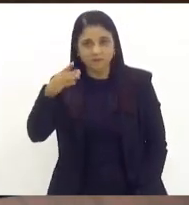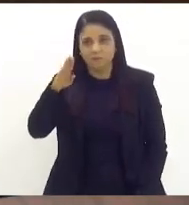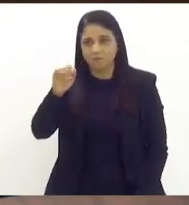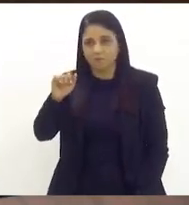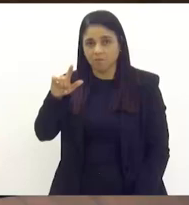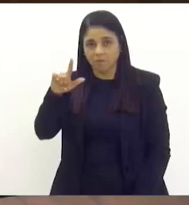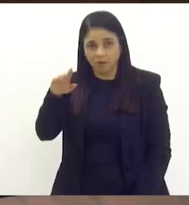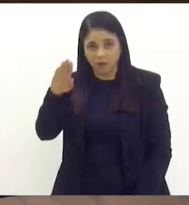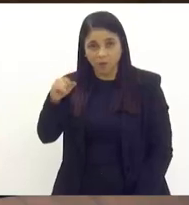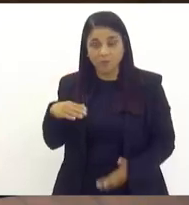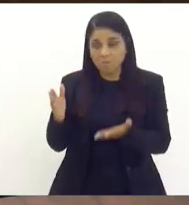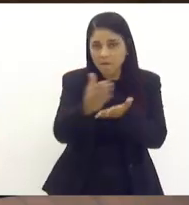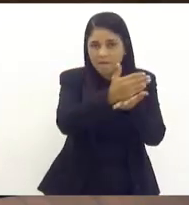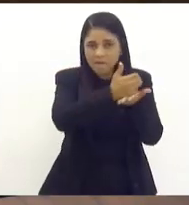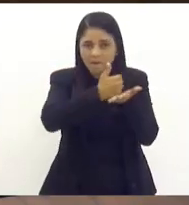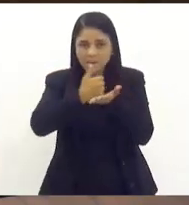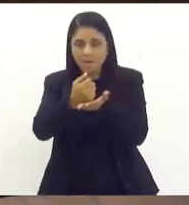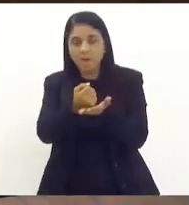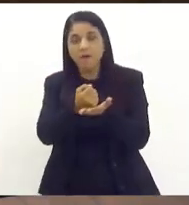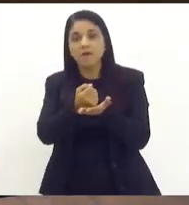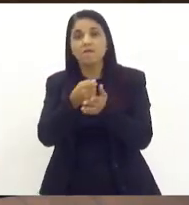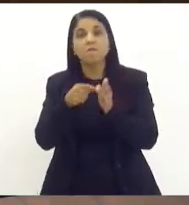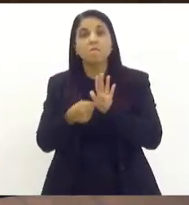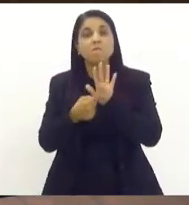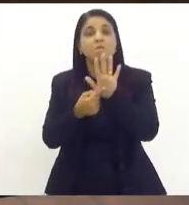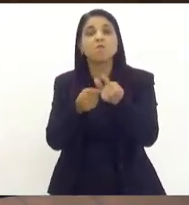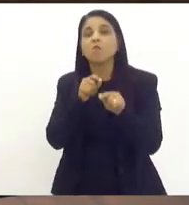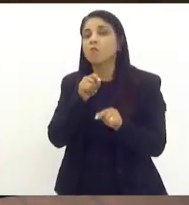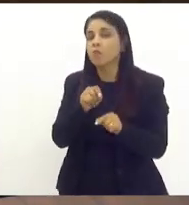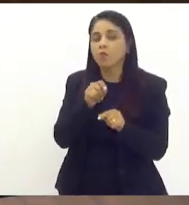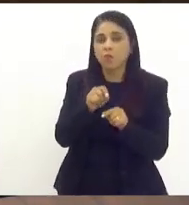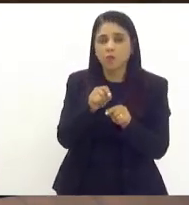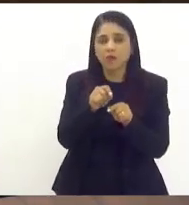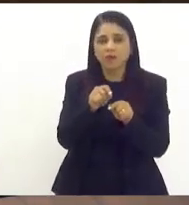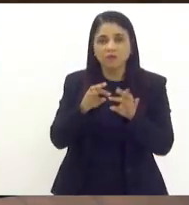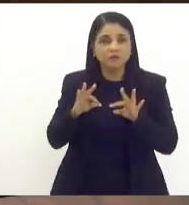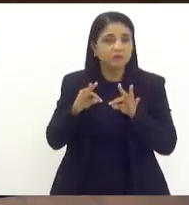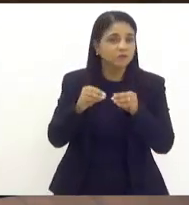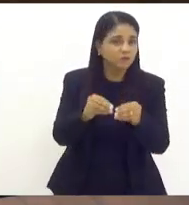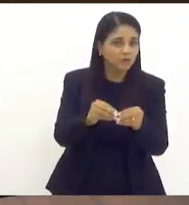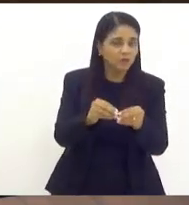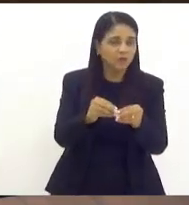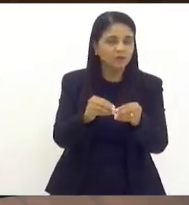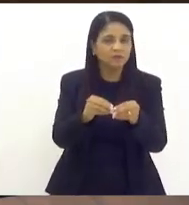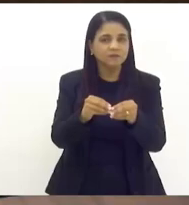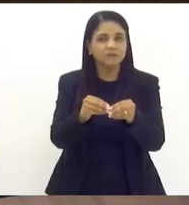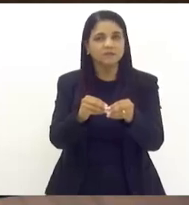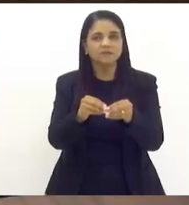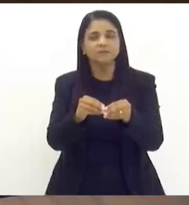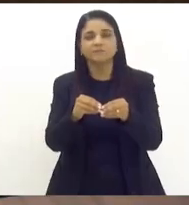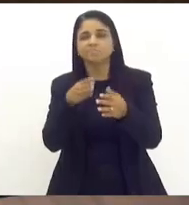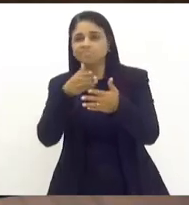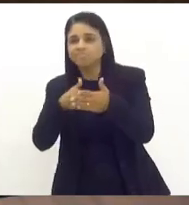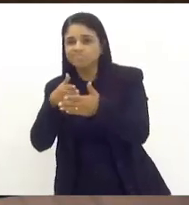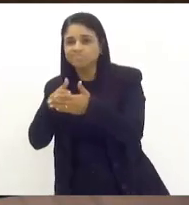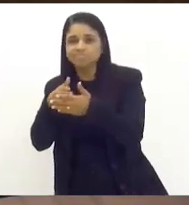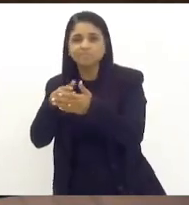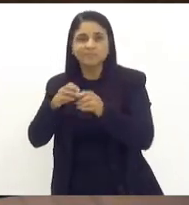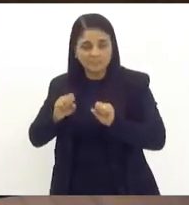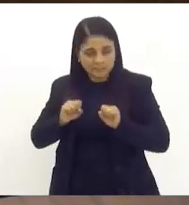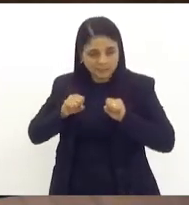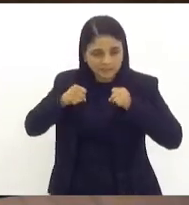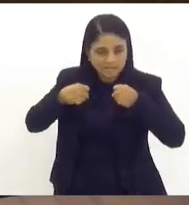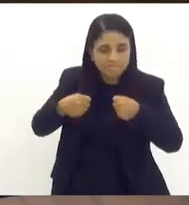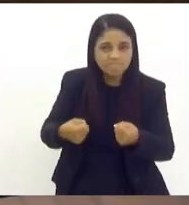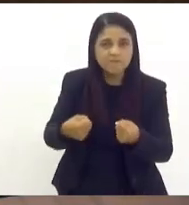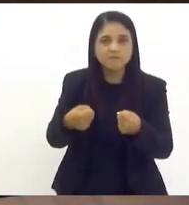números e nos mostra que apesar da de toda a nossa interferência em defesa da